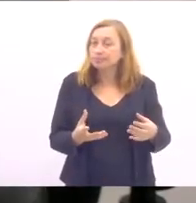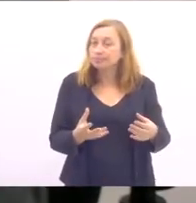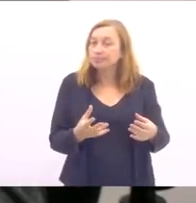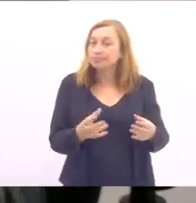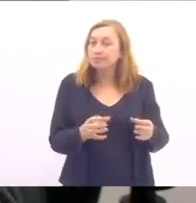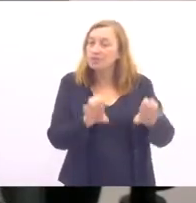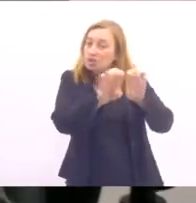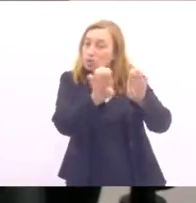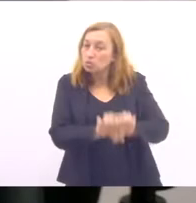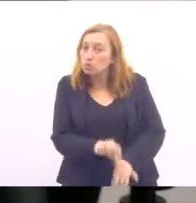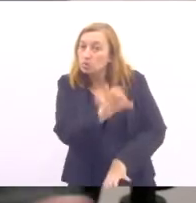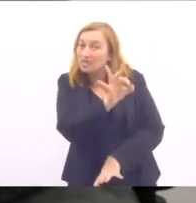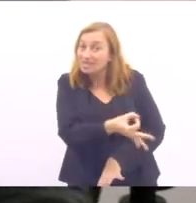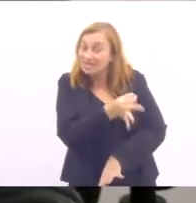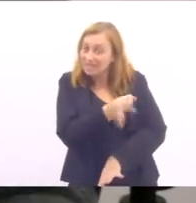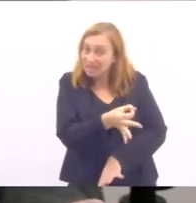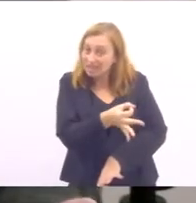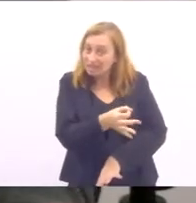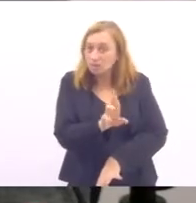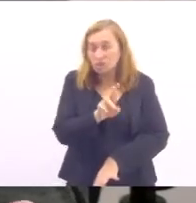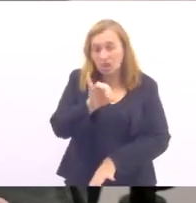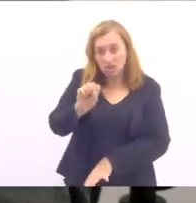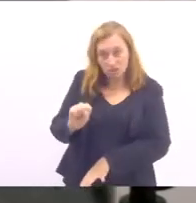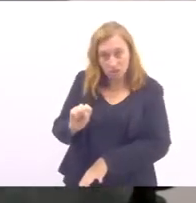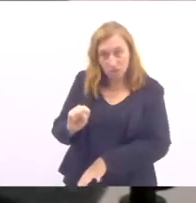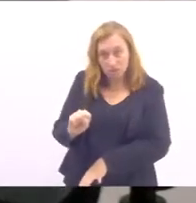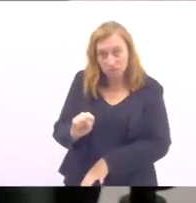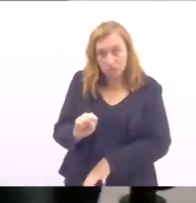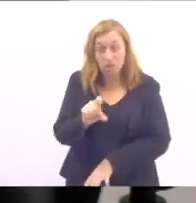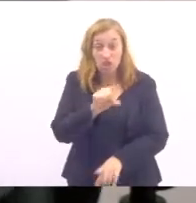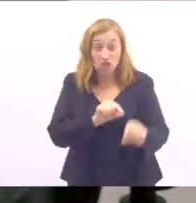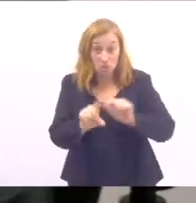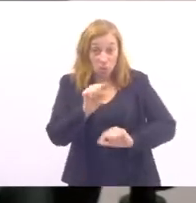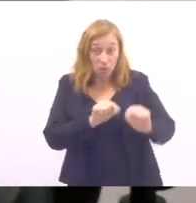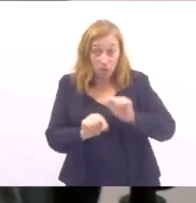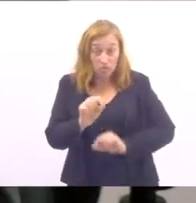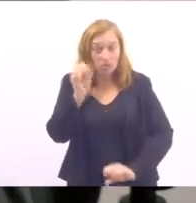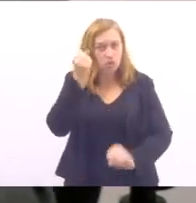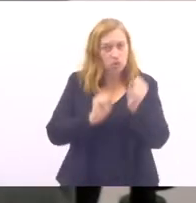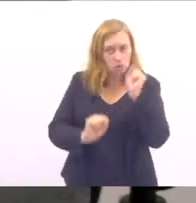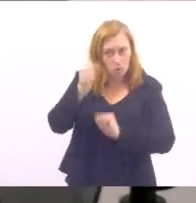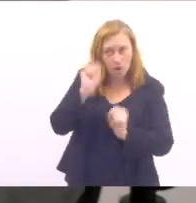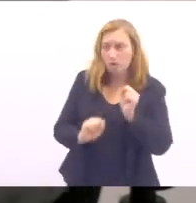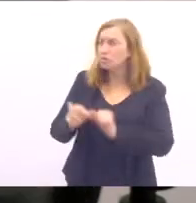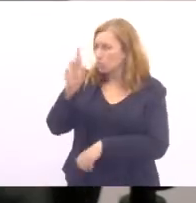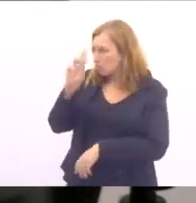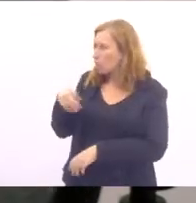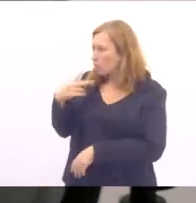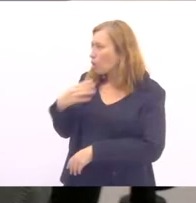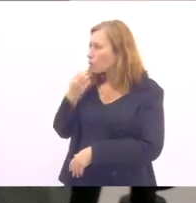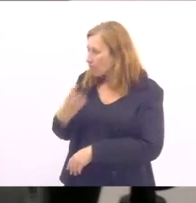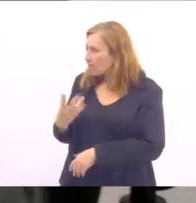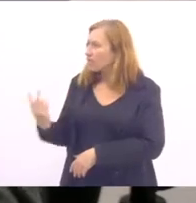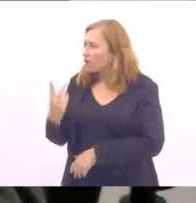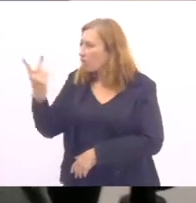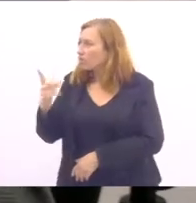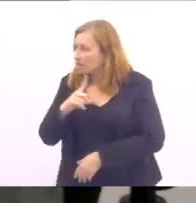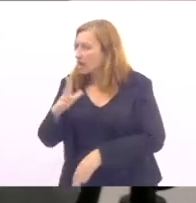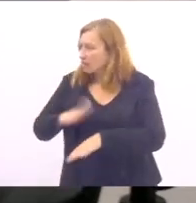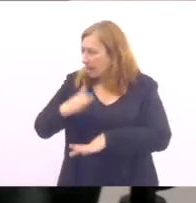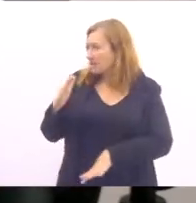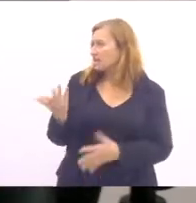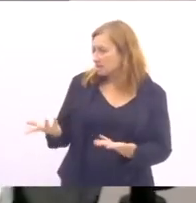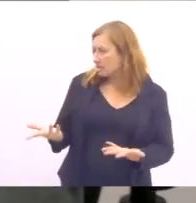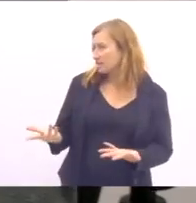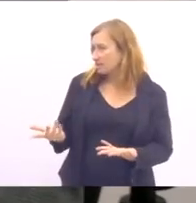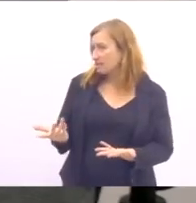infraestrutura necessária à obtenção dos resíduos. Escolheu-se o industrial, o senhor falou muito bem, porque tem maior valor agregado. E